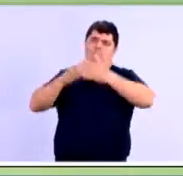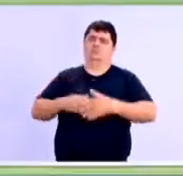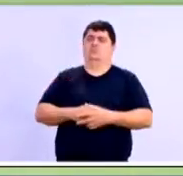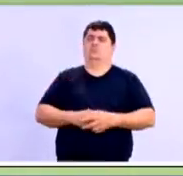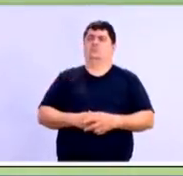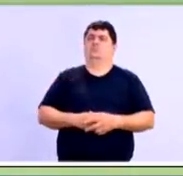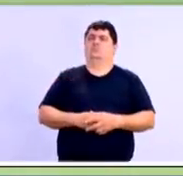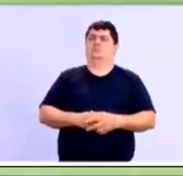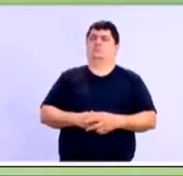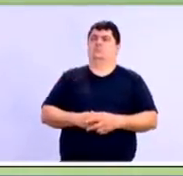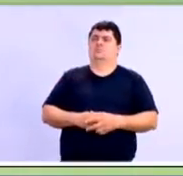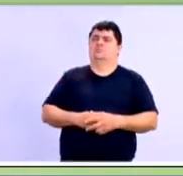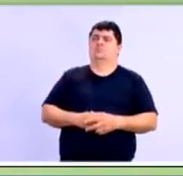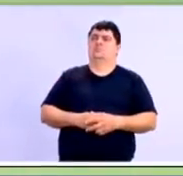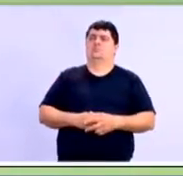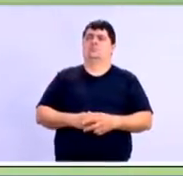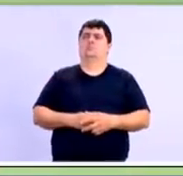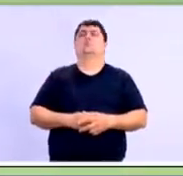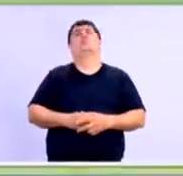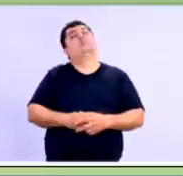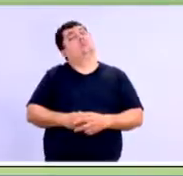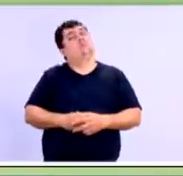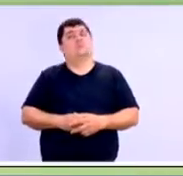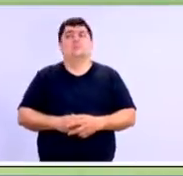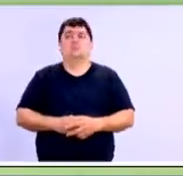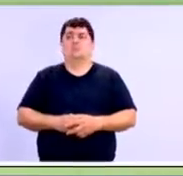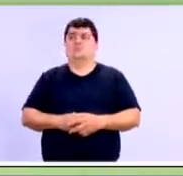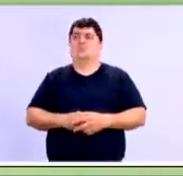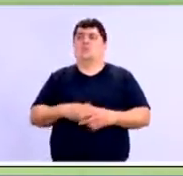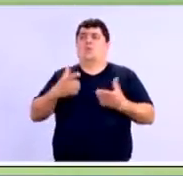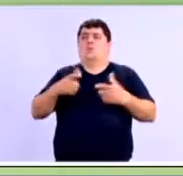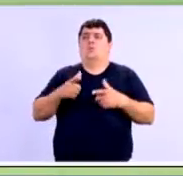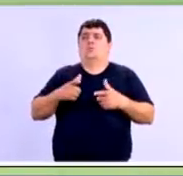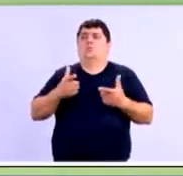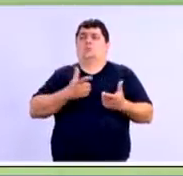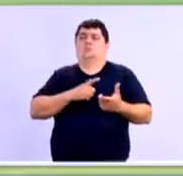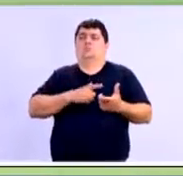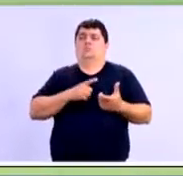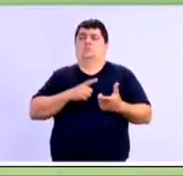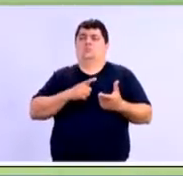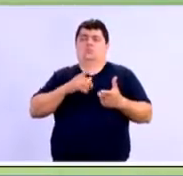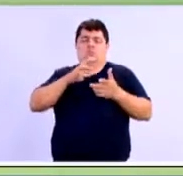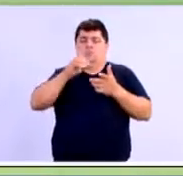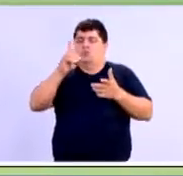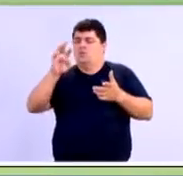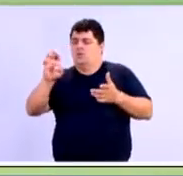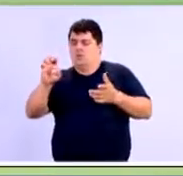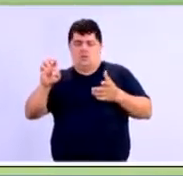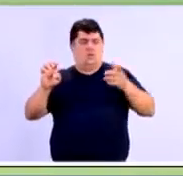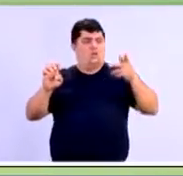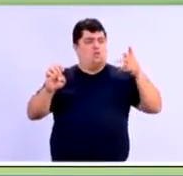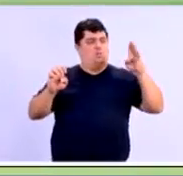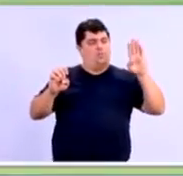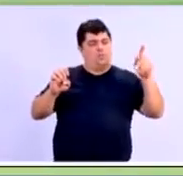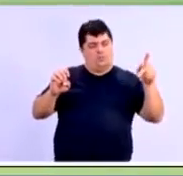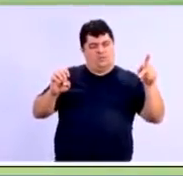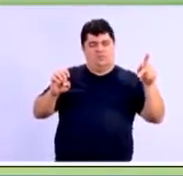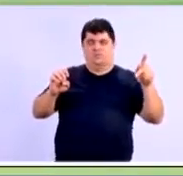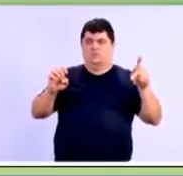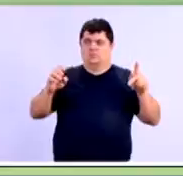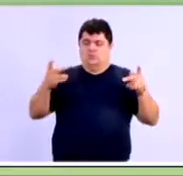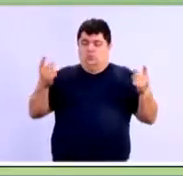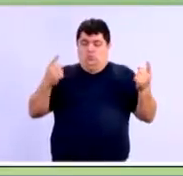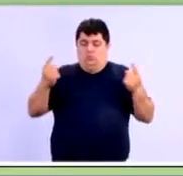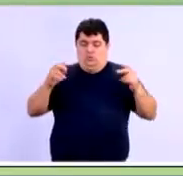patrimonial. Beleza? Então, assim, onde eu vou pegar lucro ou prejuízo líquido? DRE. Onde que eu vou pegar ativo total? Balanço patrimonial. Está envolvendo